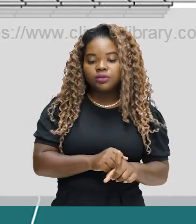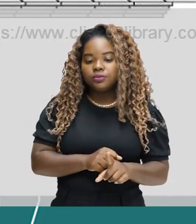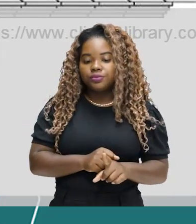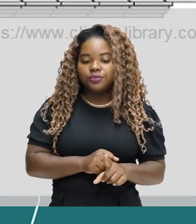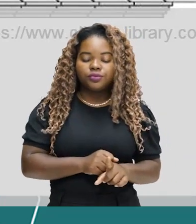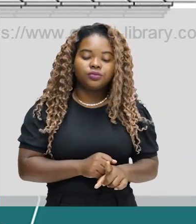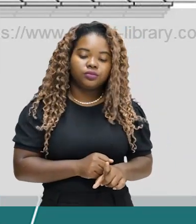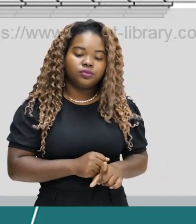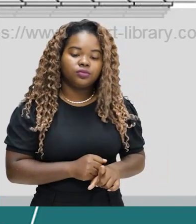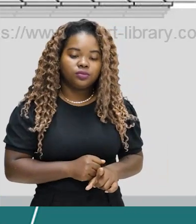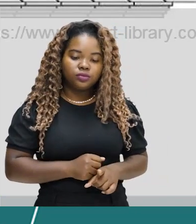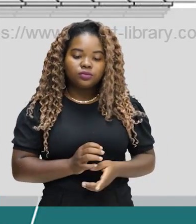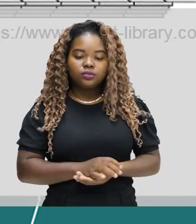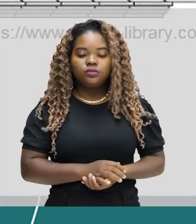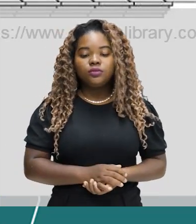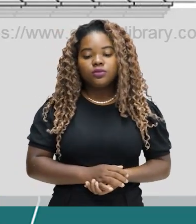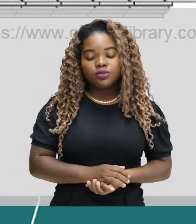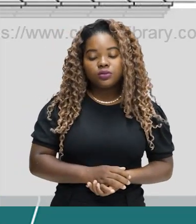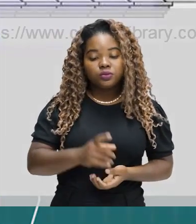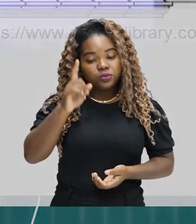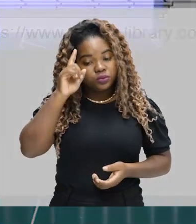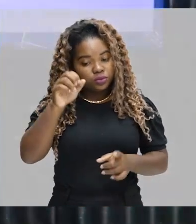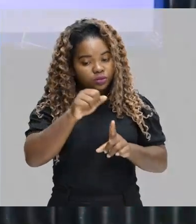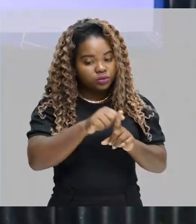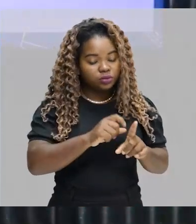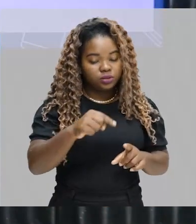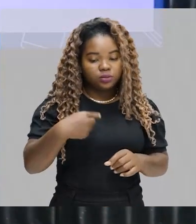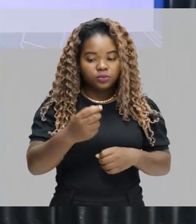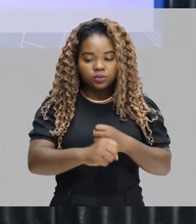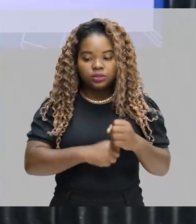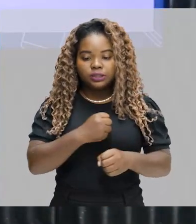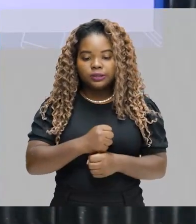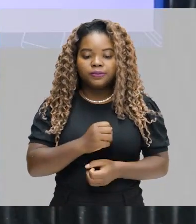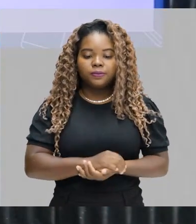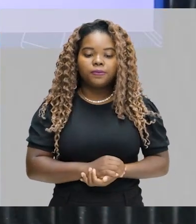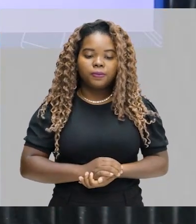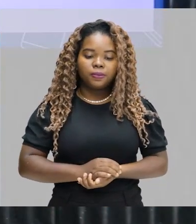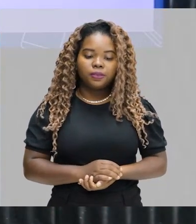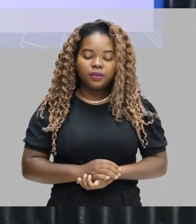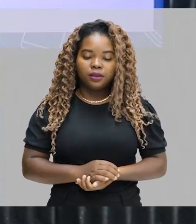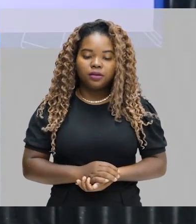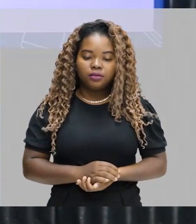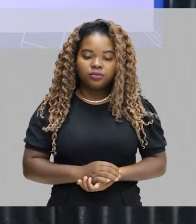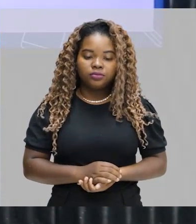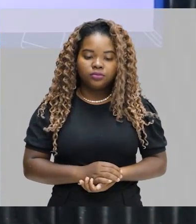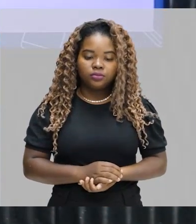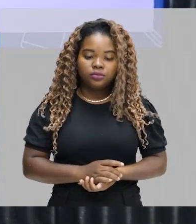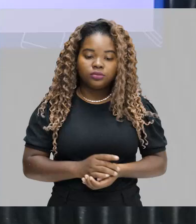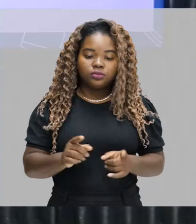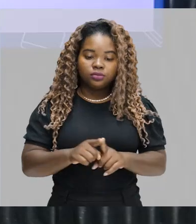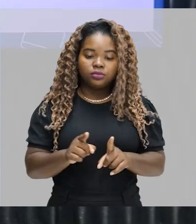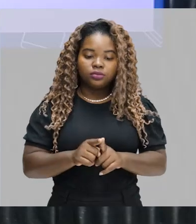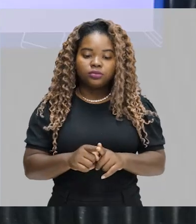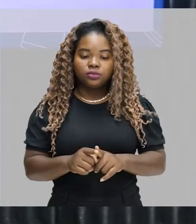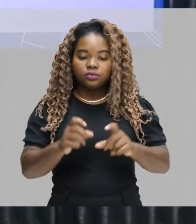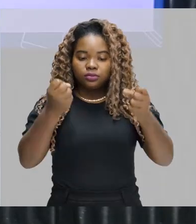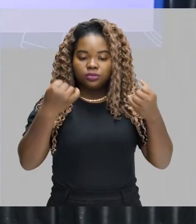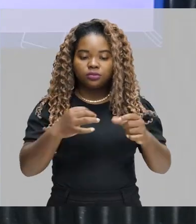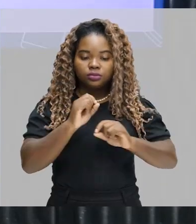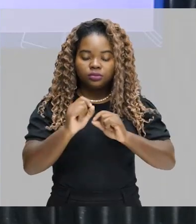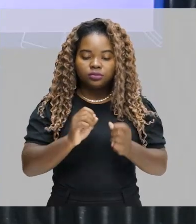o dia do mês e depois o ano, tá? Aqui, também são chamados dias da semana